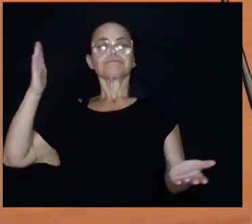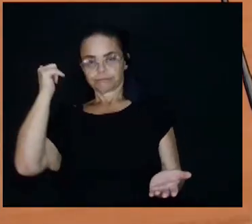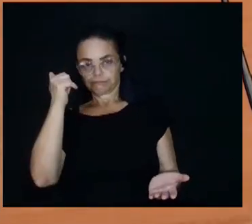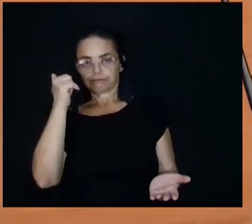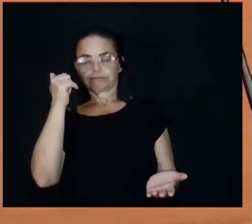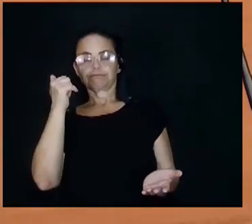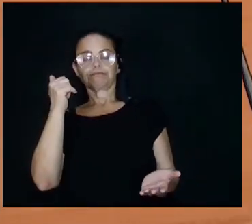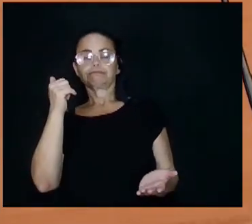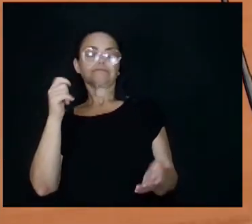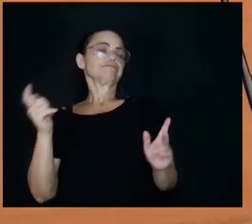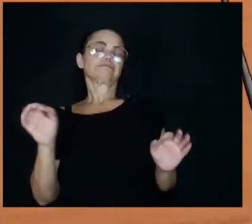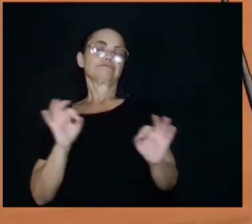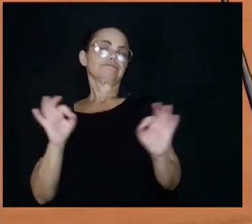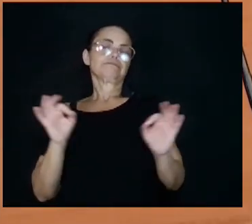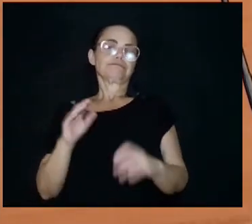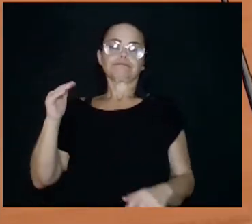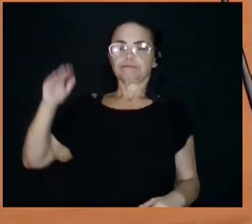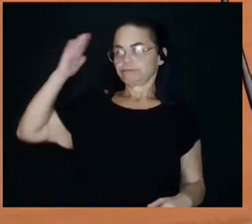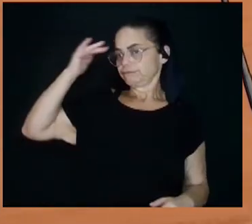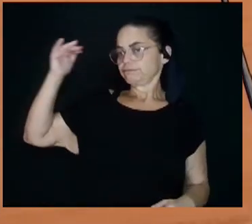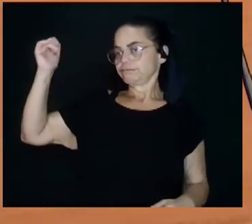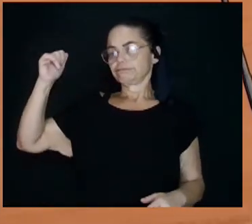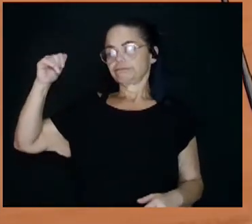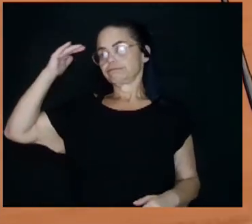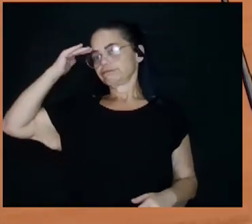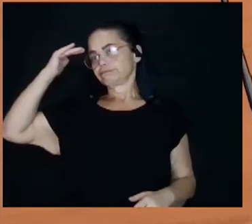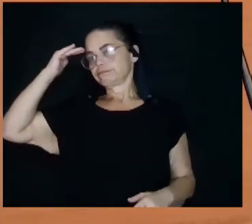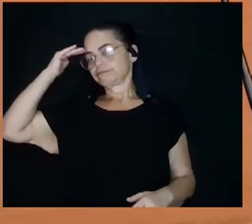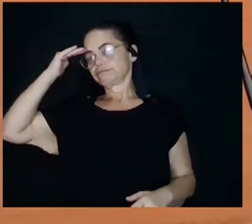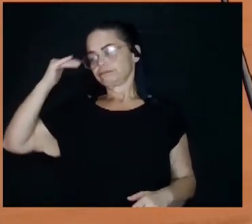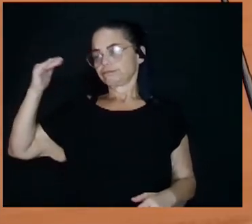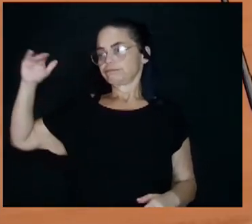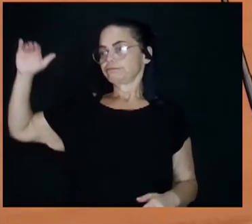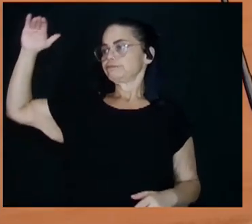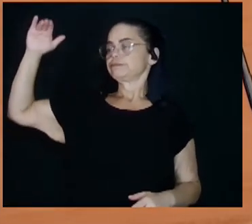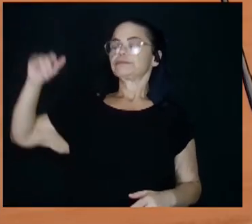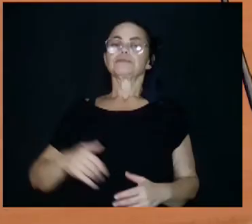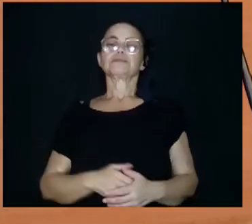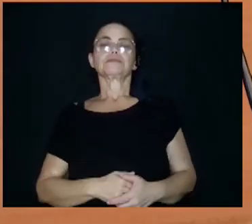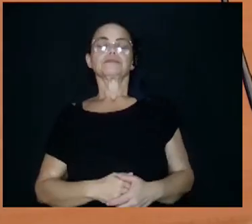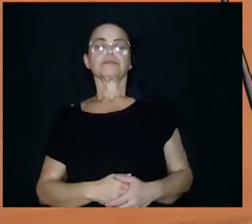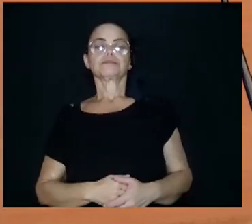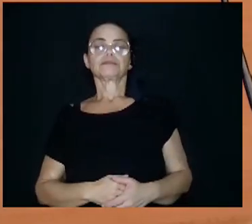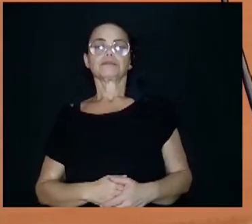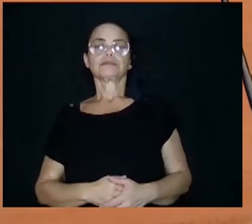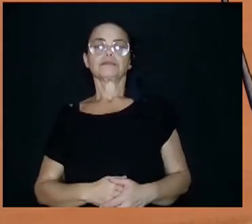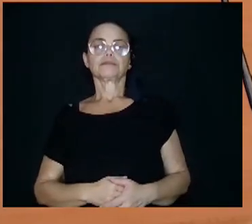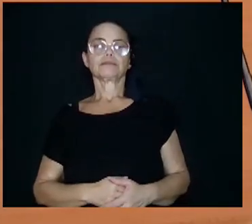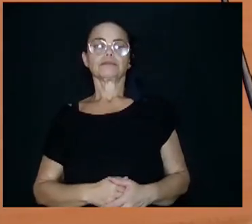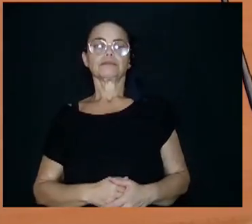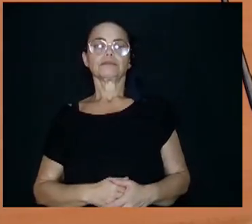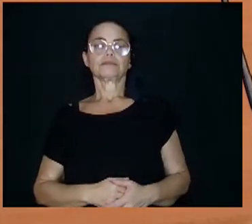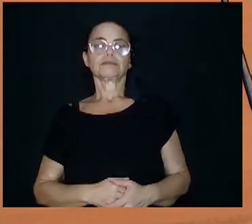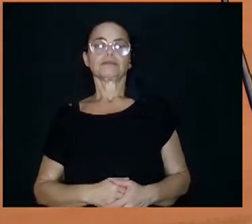Nenhum adulto define que gagueira é o que a gente vê ali, ó, Opa, acho que eu estou passando para frente, peraí. Ai, meu Deus, é